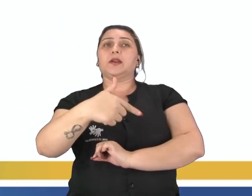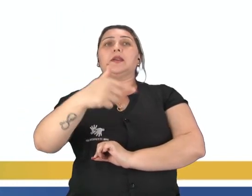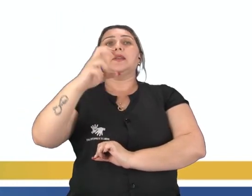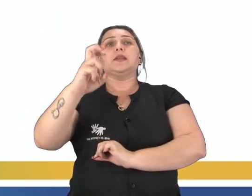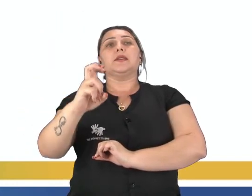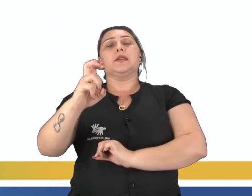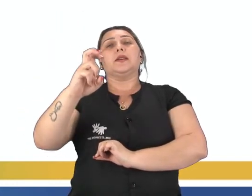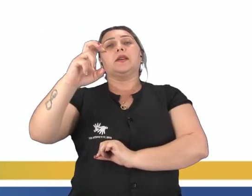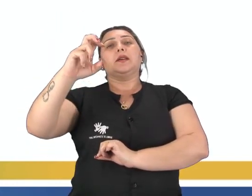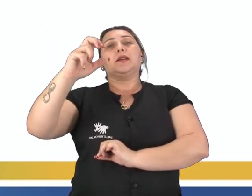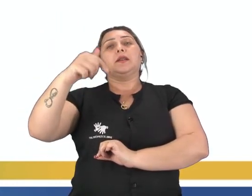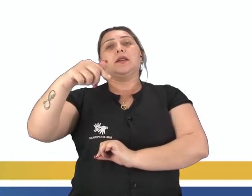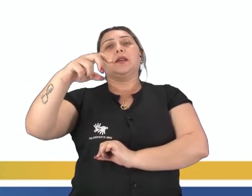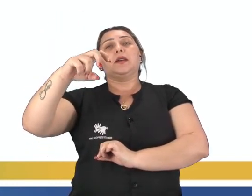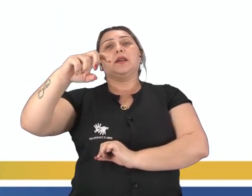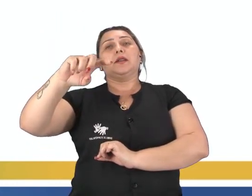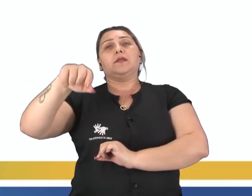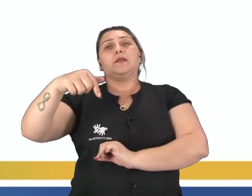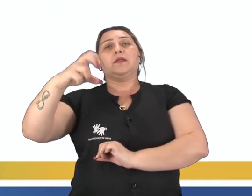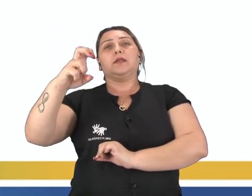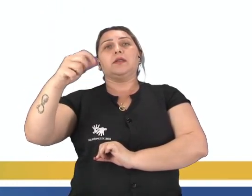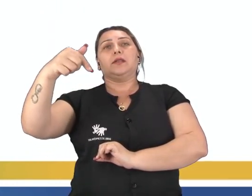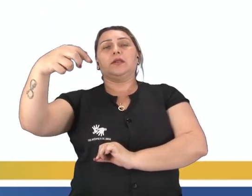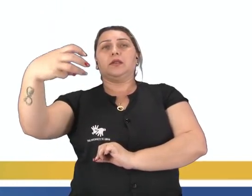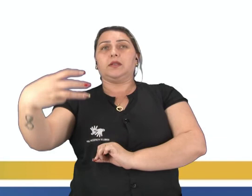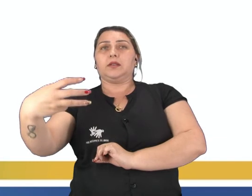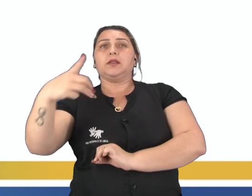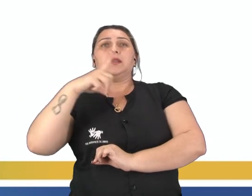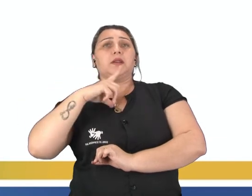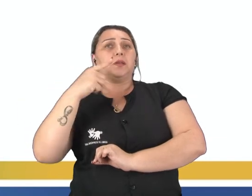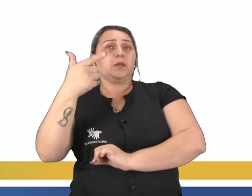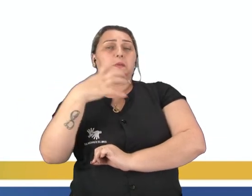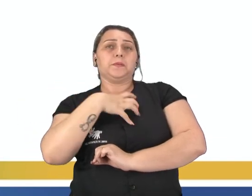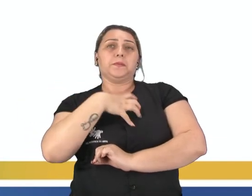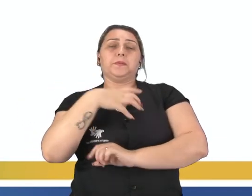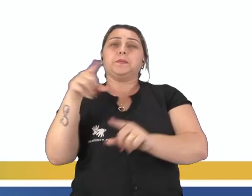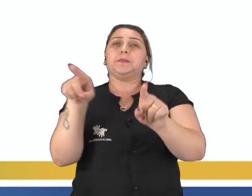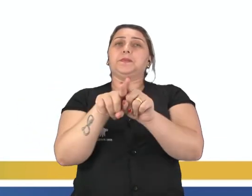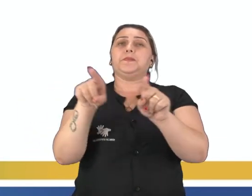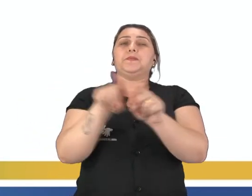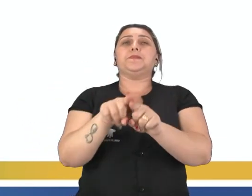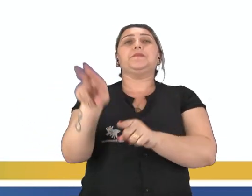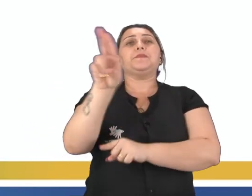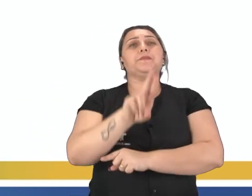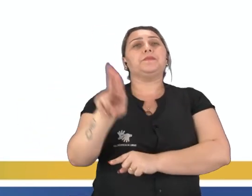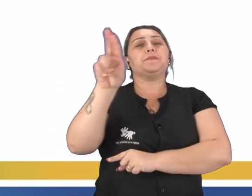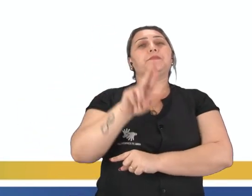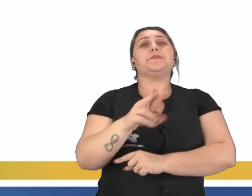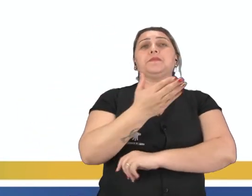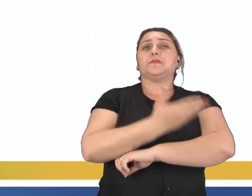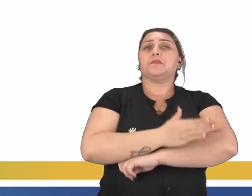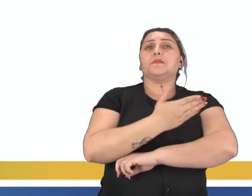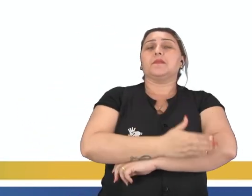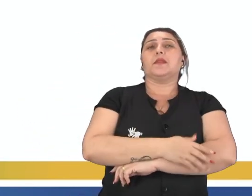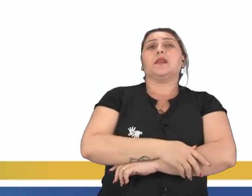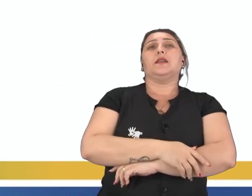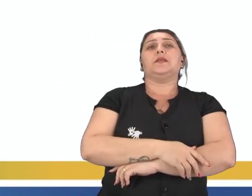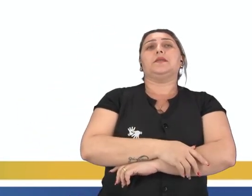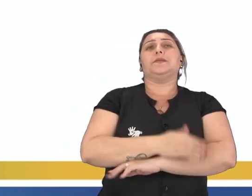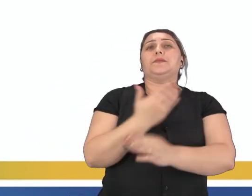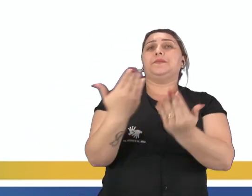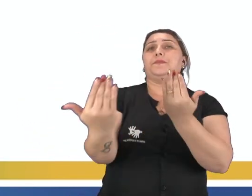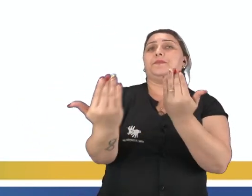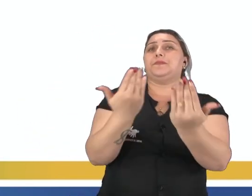que 7,573. Mas existe uma outra maneira de fazer, né, utilizando o processo prático, que eu